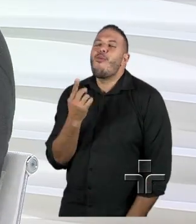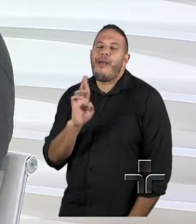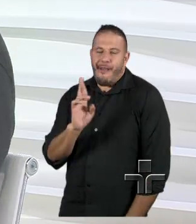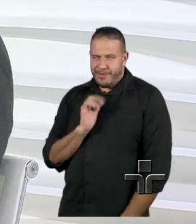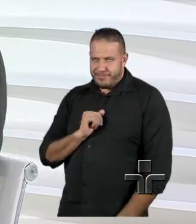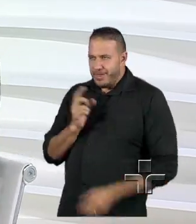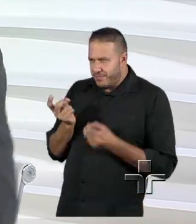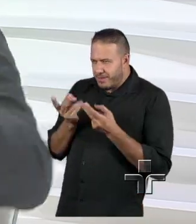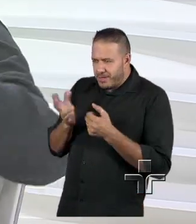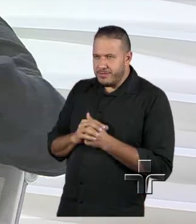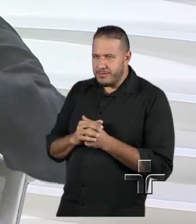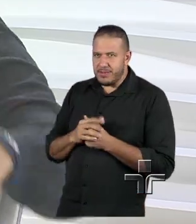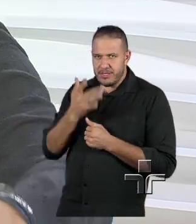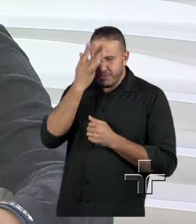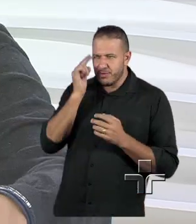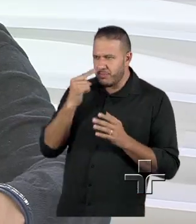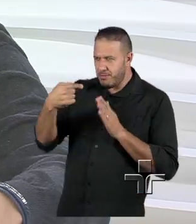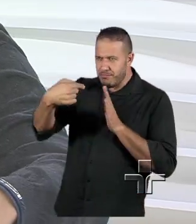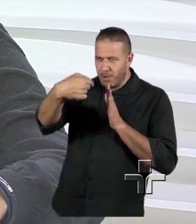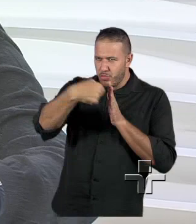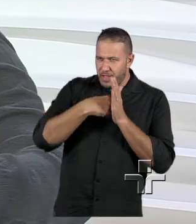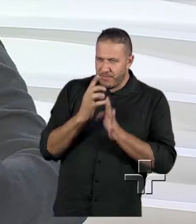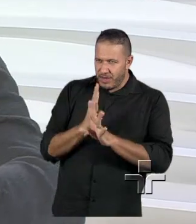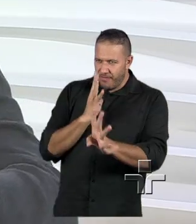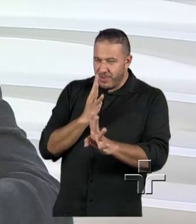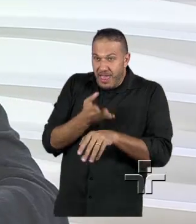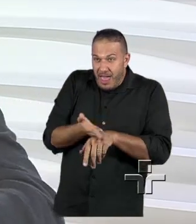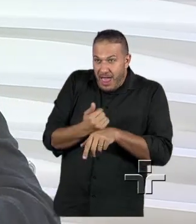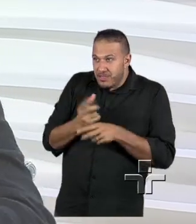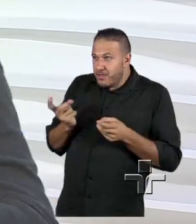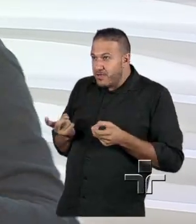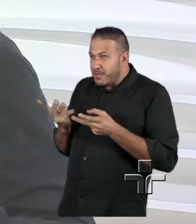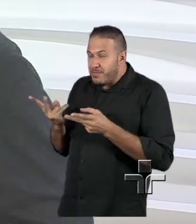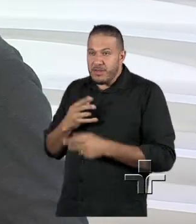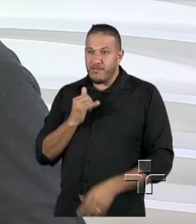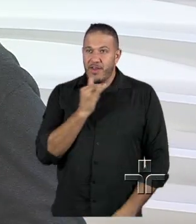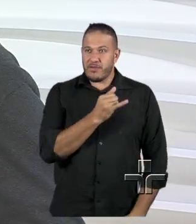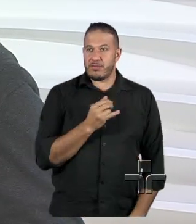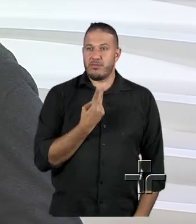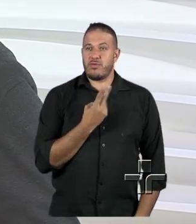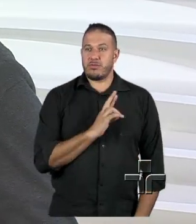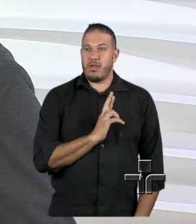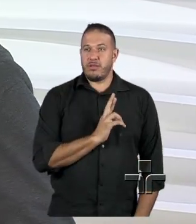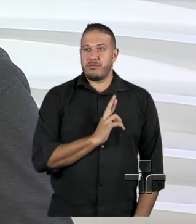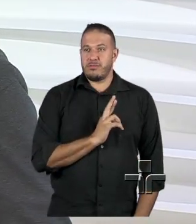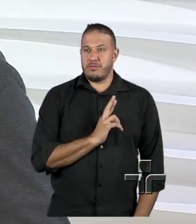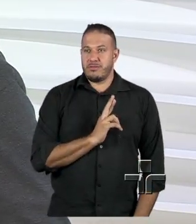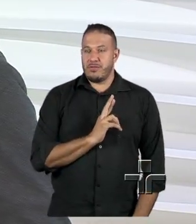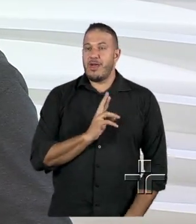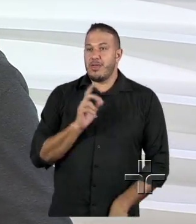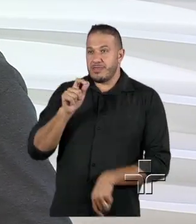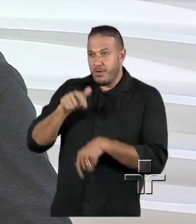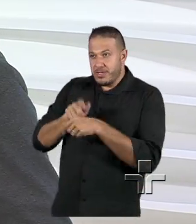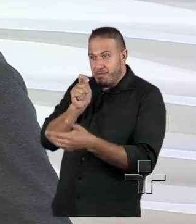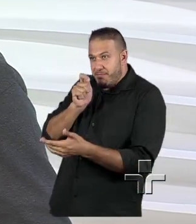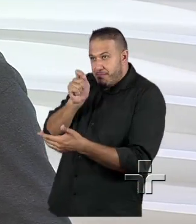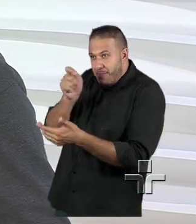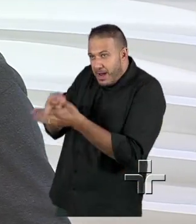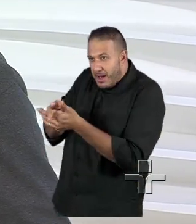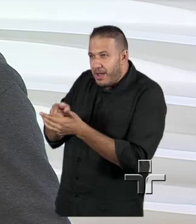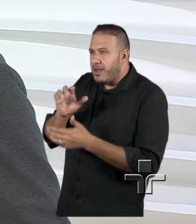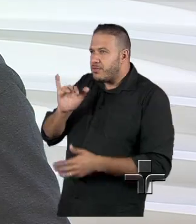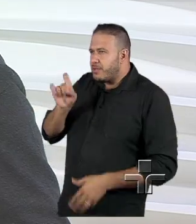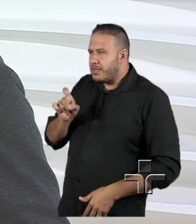vender para ele. Quando as pessoas me perguntavam na fila, antes de vender para ele, eu já falava que era R$2. Quando chegava para pagar no caixa,